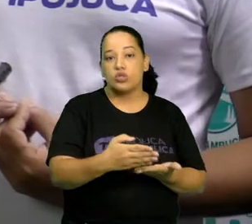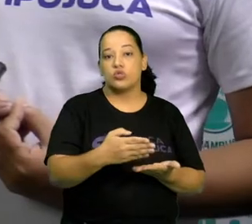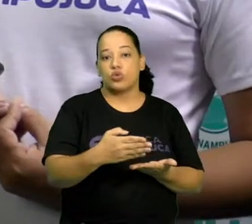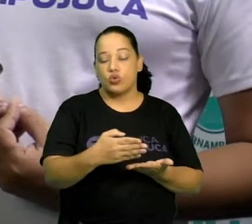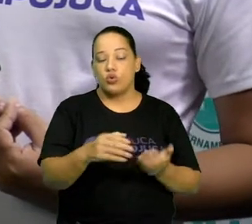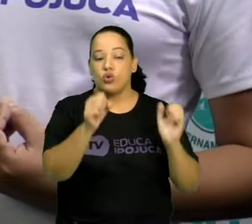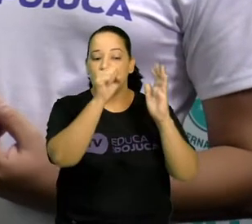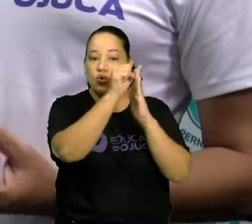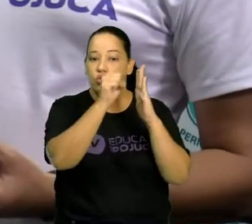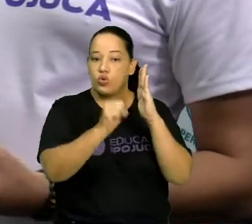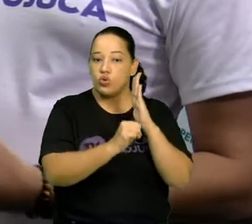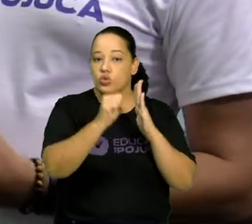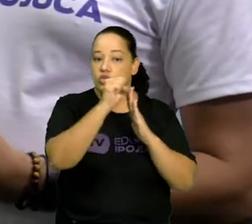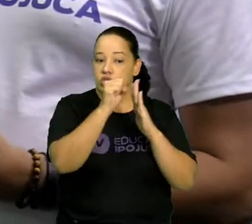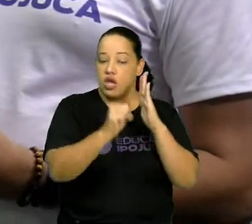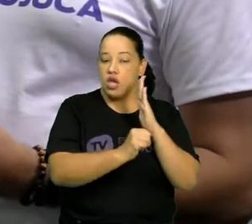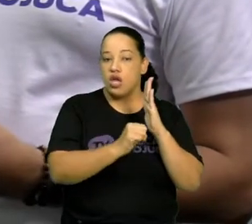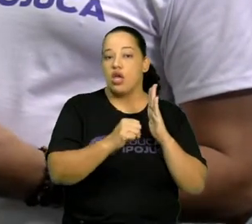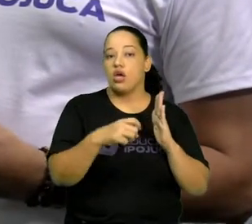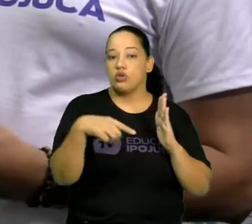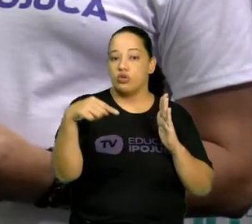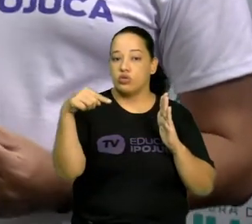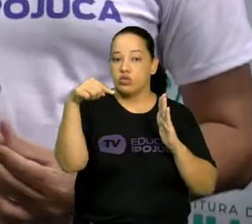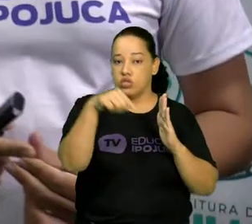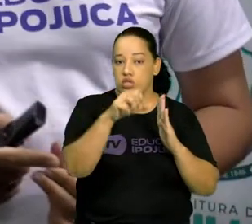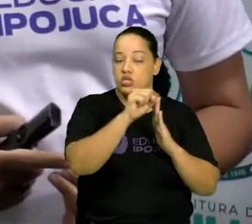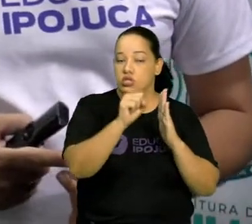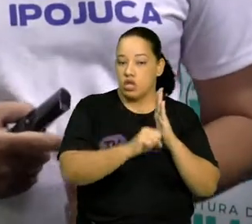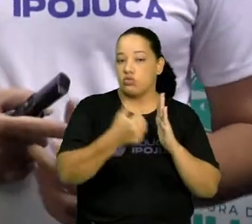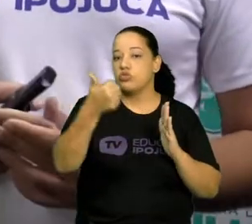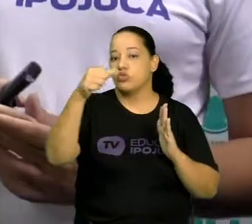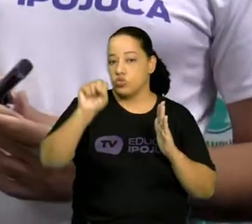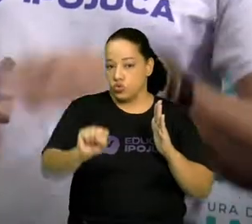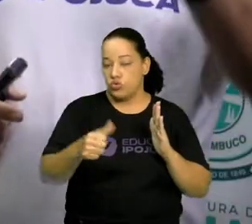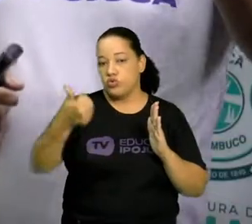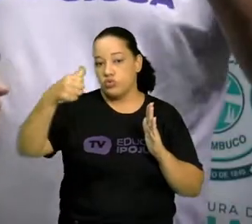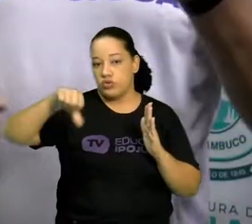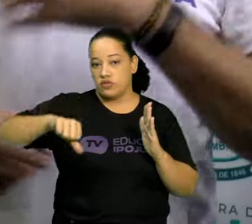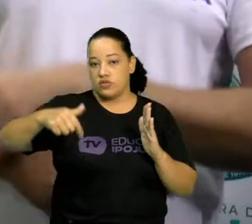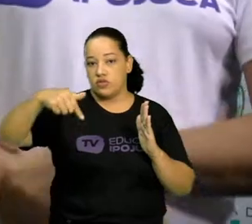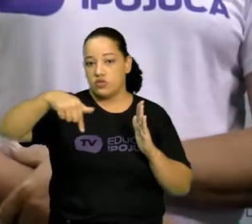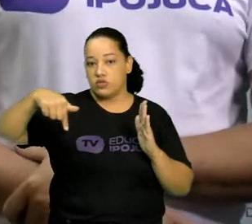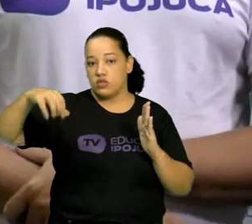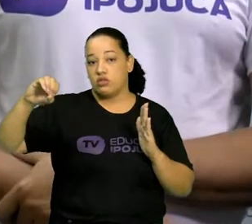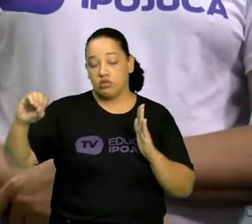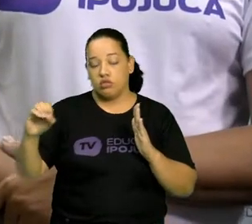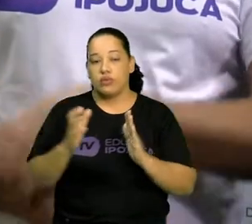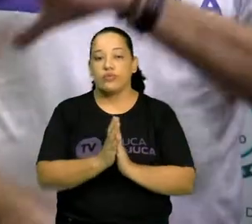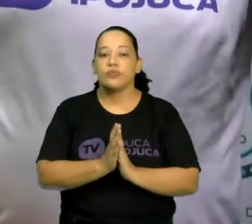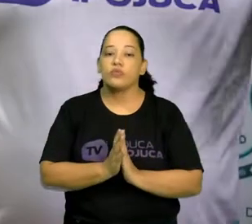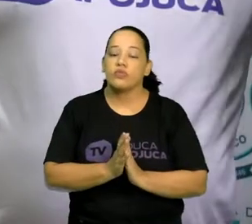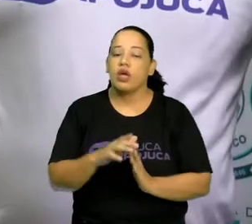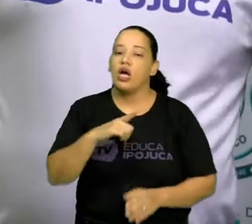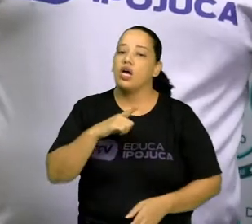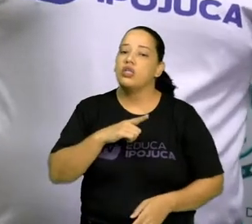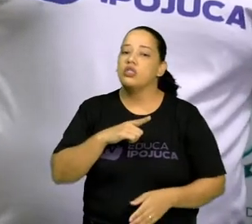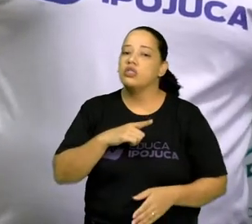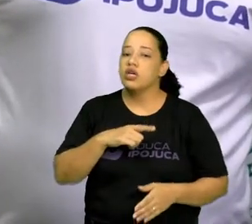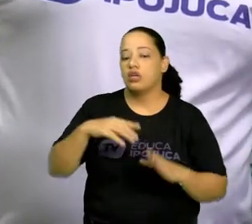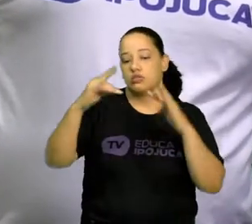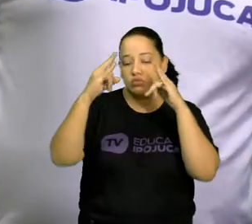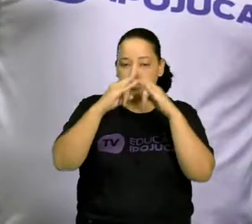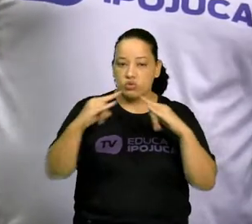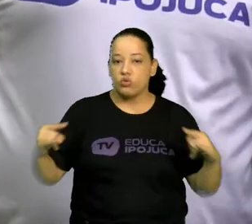no século 1770, século 18. Ah, mas tinha o circo romano, professor. É outra